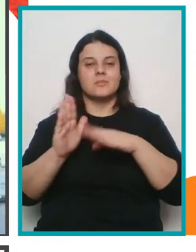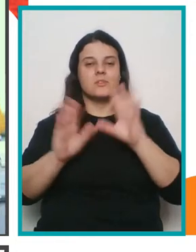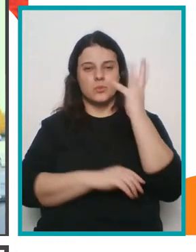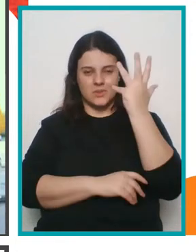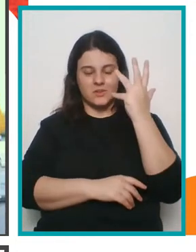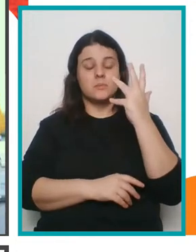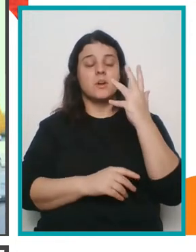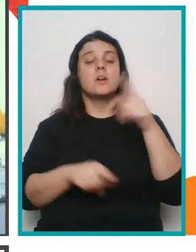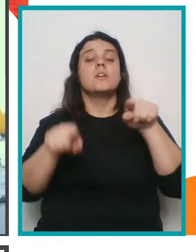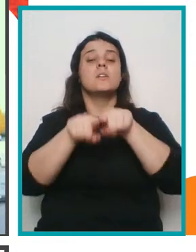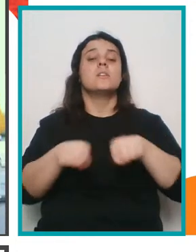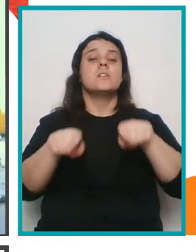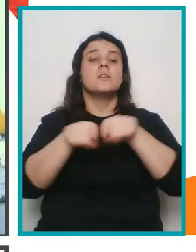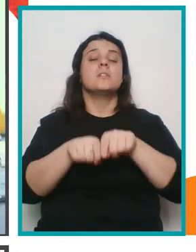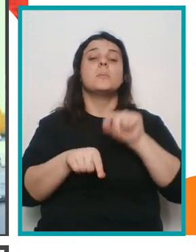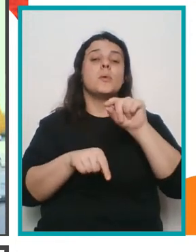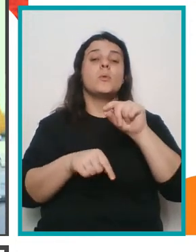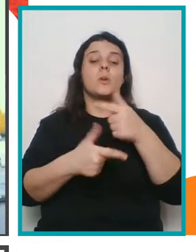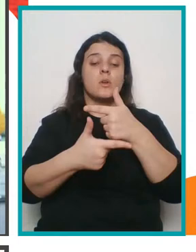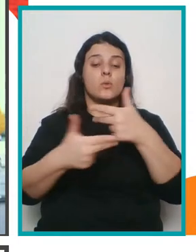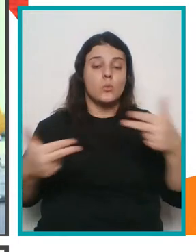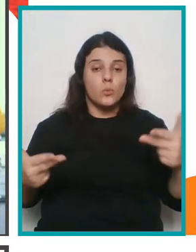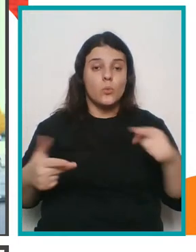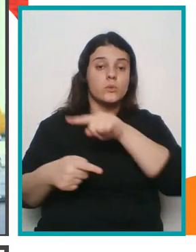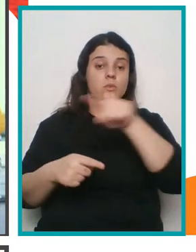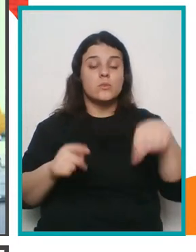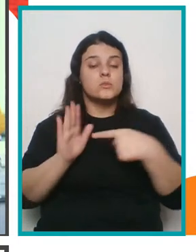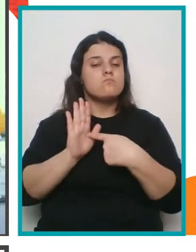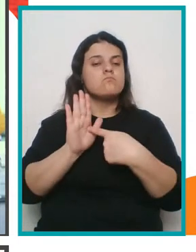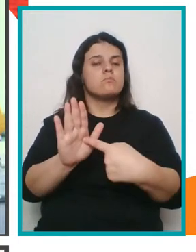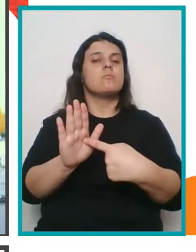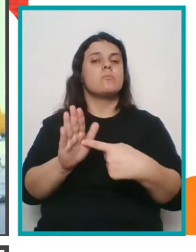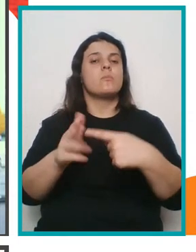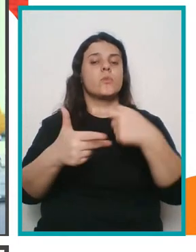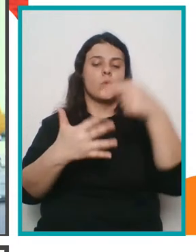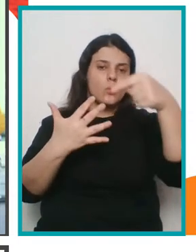e com a pressão que vocês fazem, né, para que